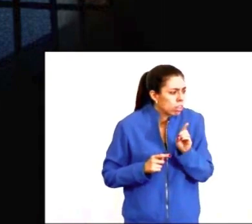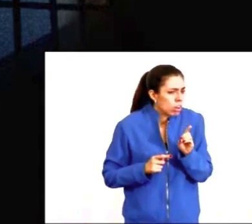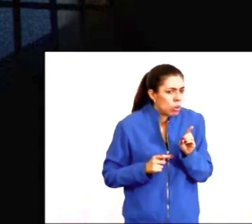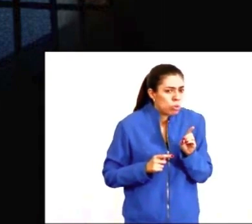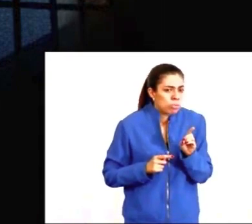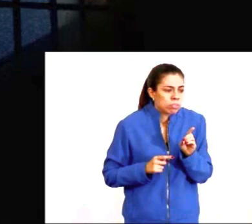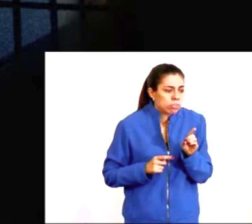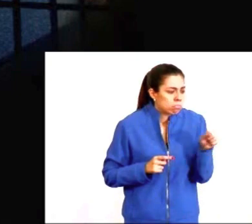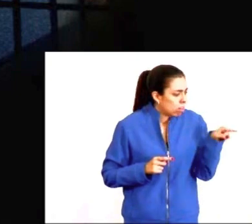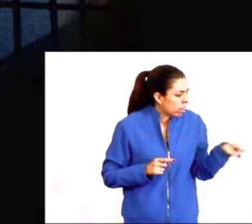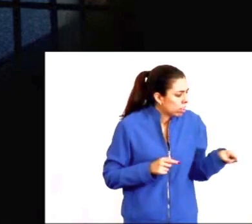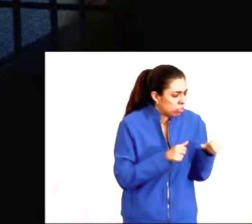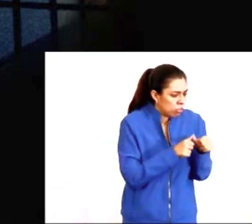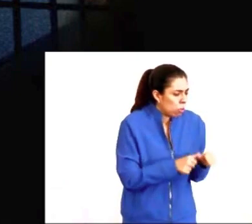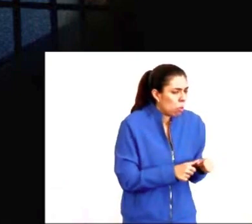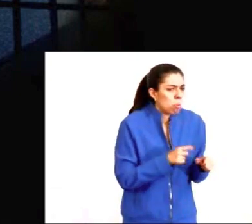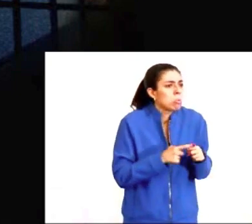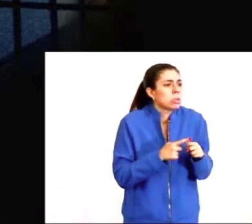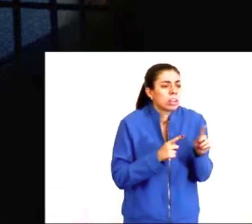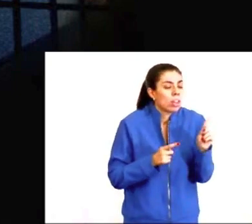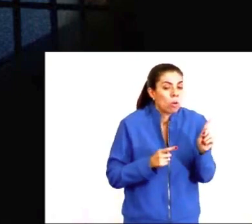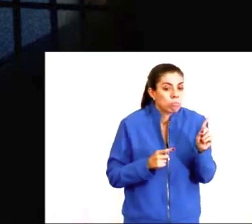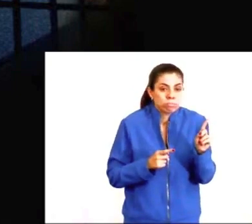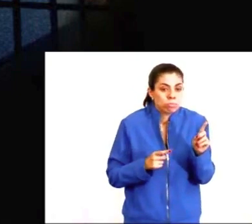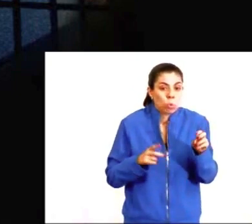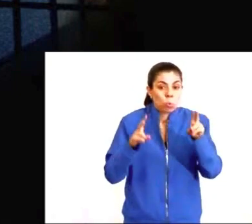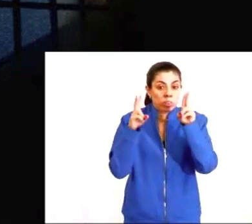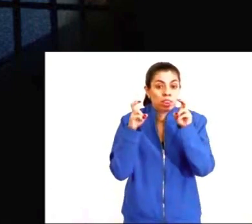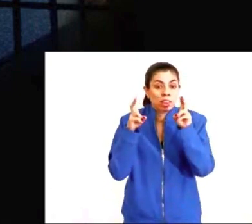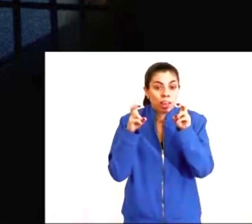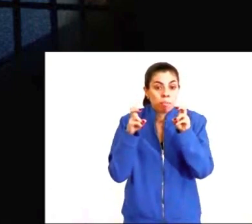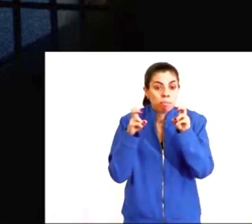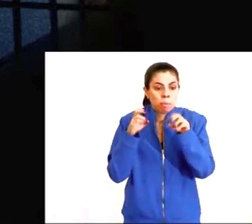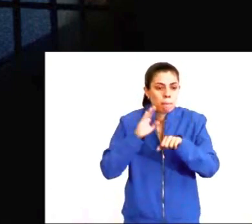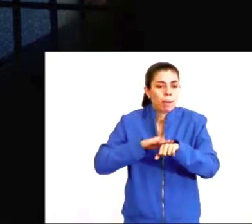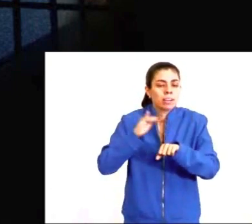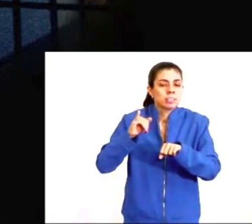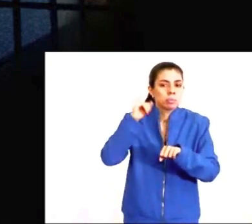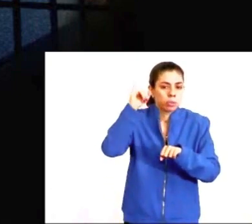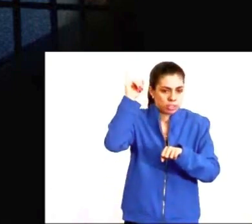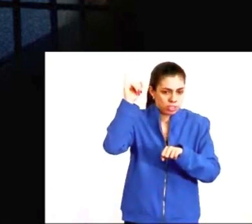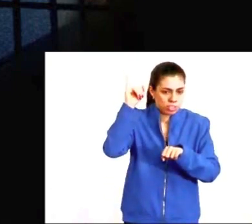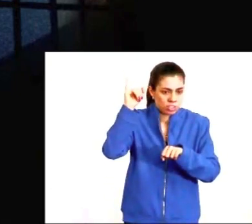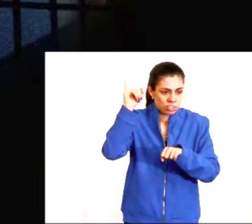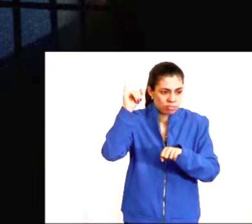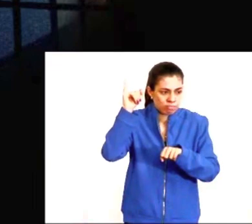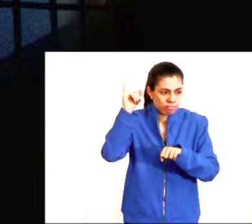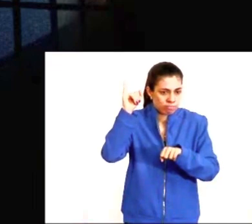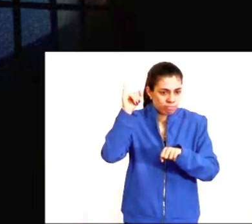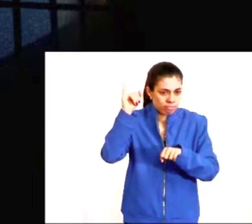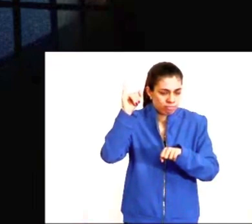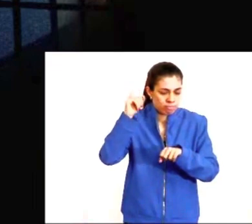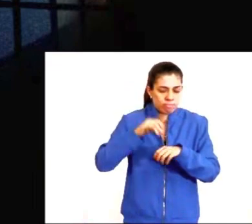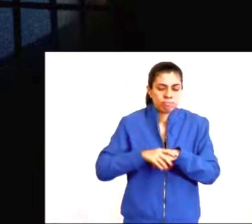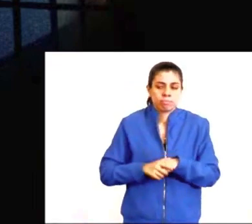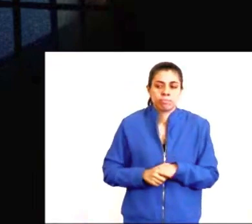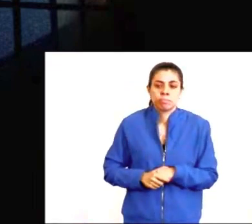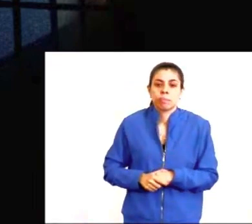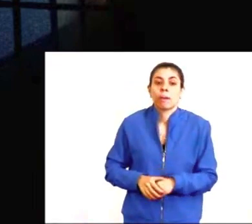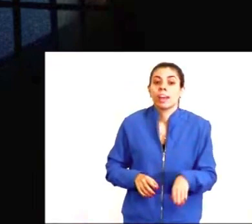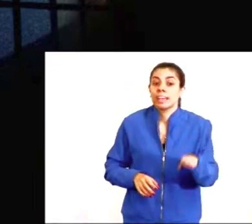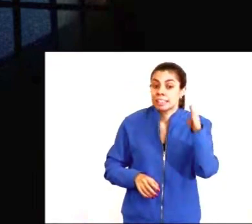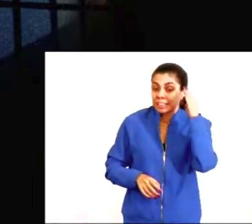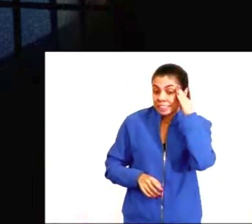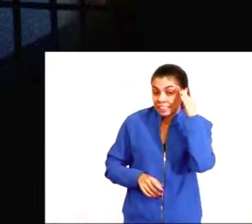ressurreição. Ressurreição. Se era muito novo Jesus não estar ali para estas mulheres, mais